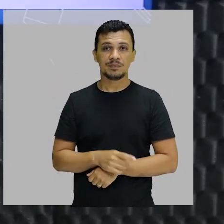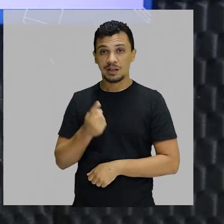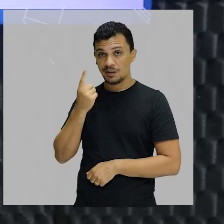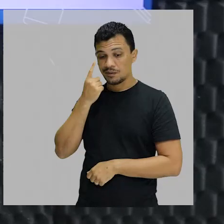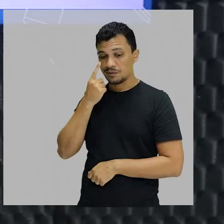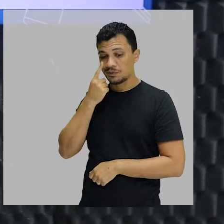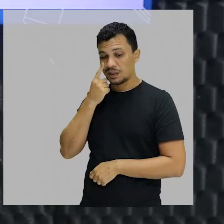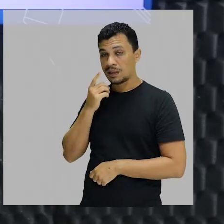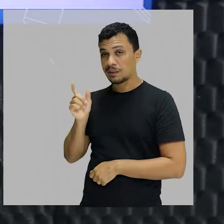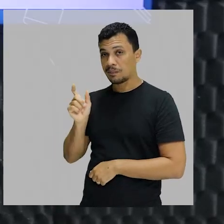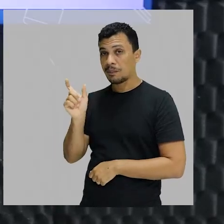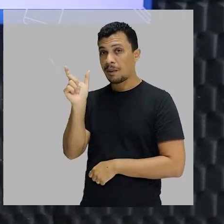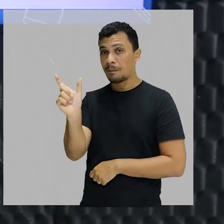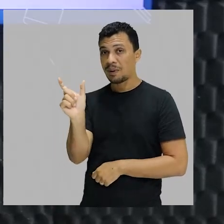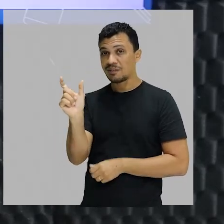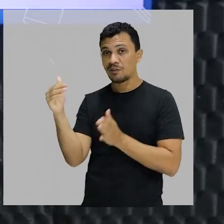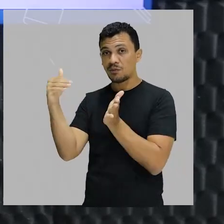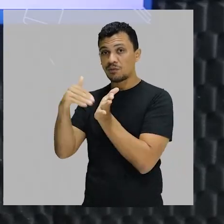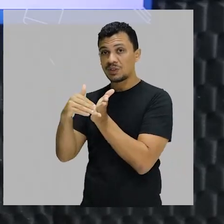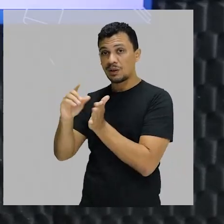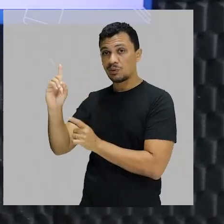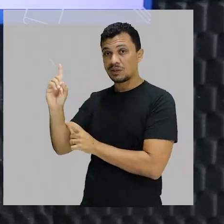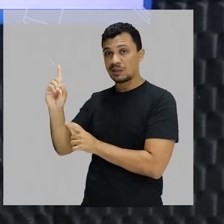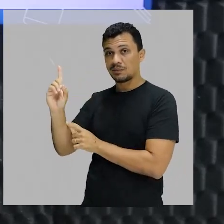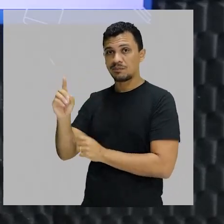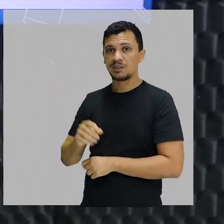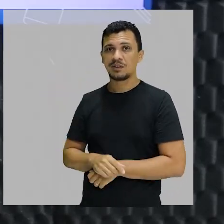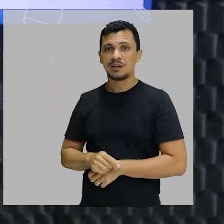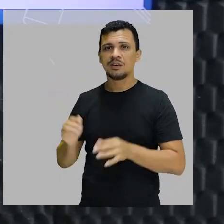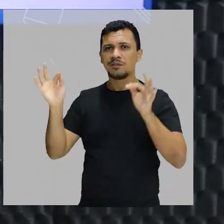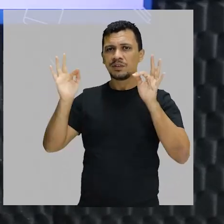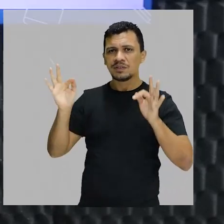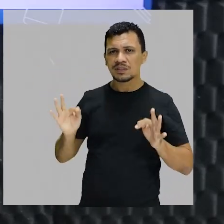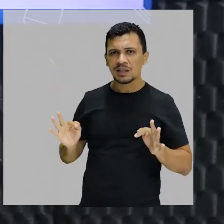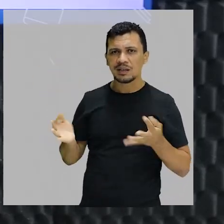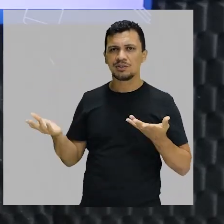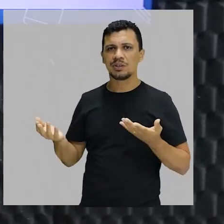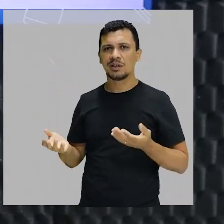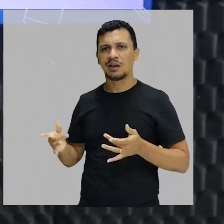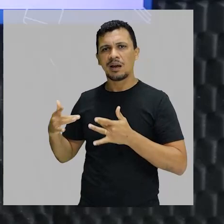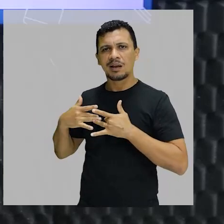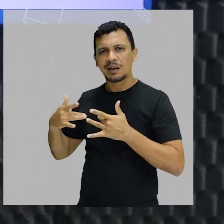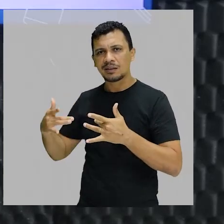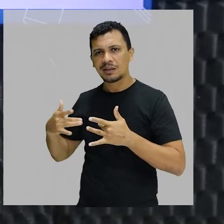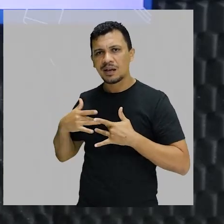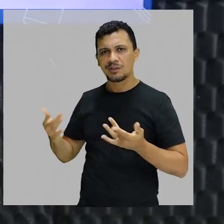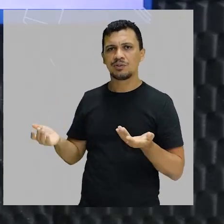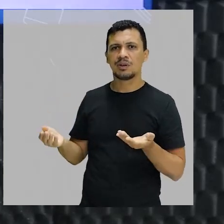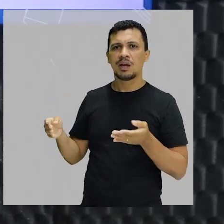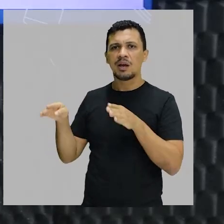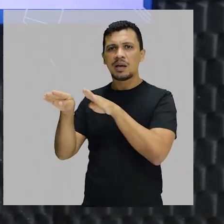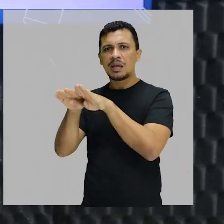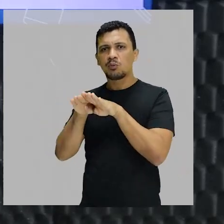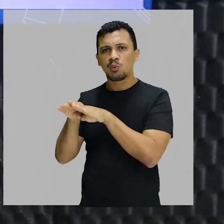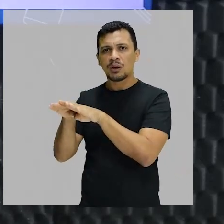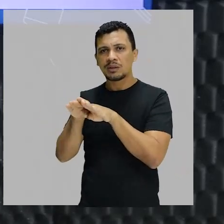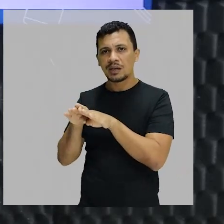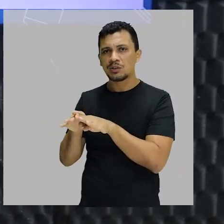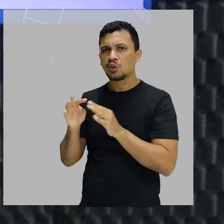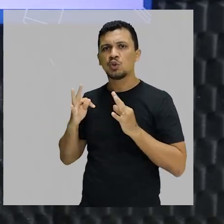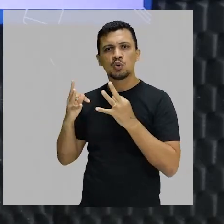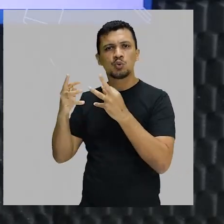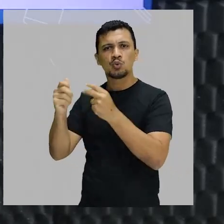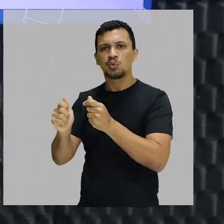Terminados em D. Felicidade, caridade, puberdade, igualdade. Todas essas palavras terminadas